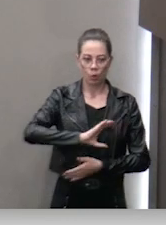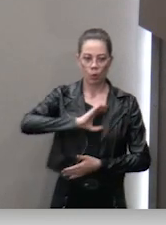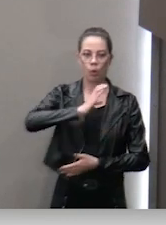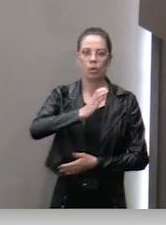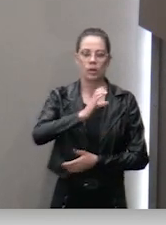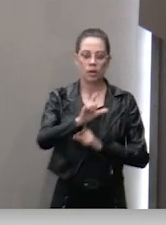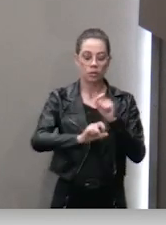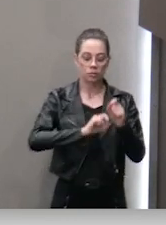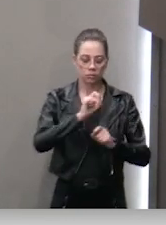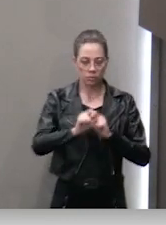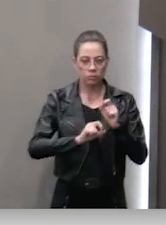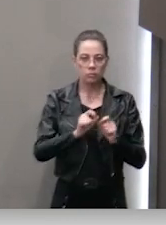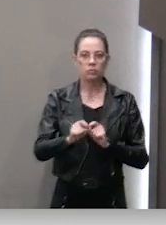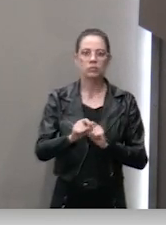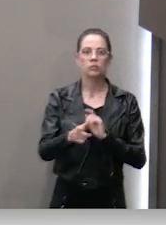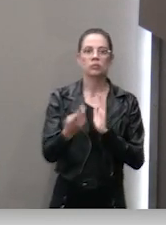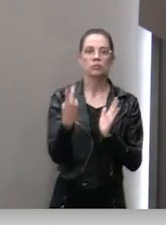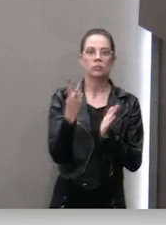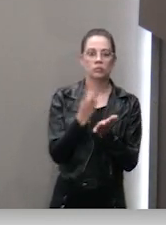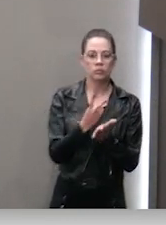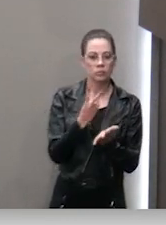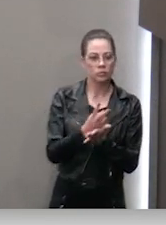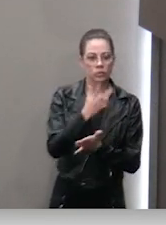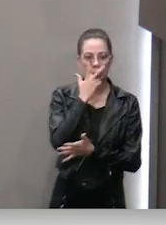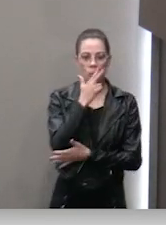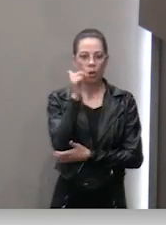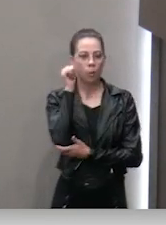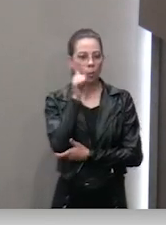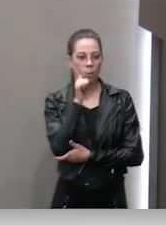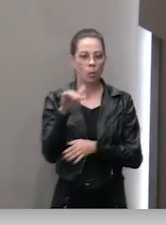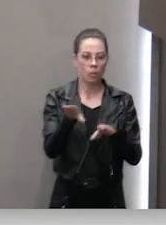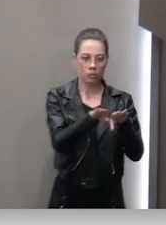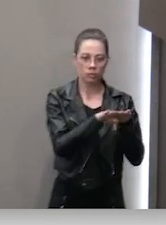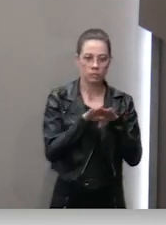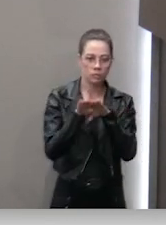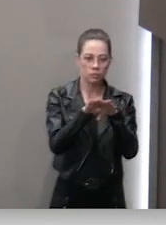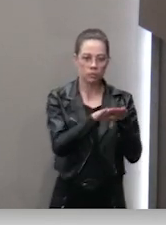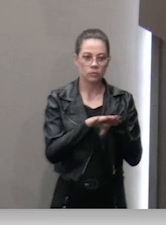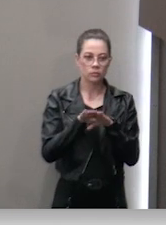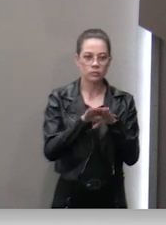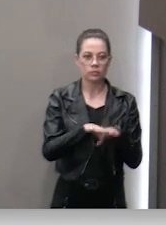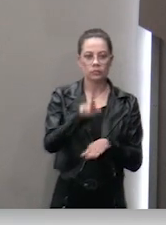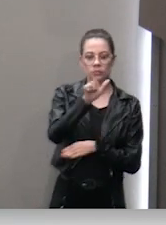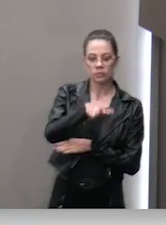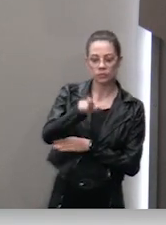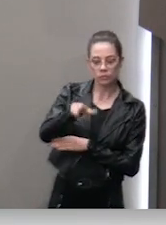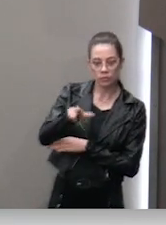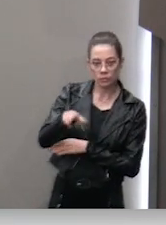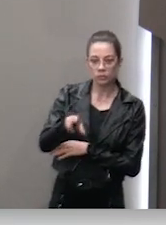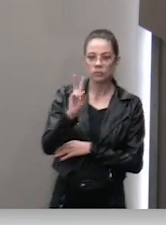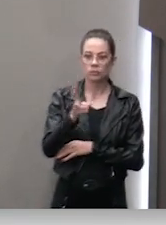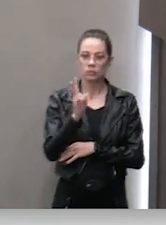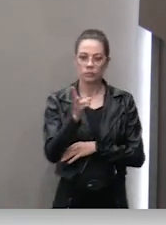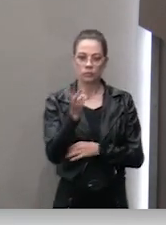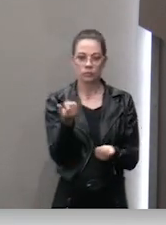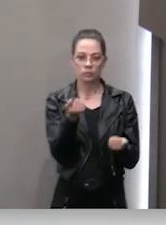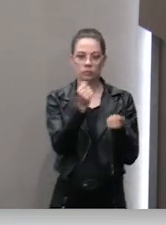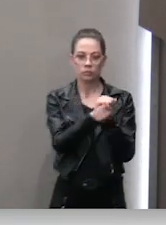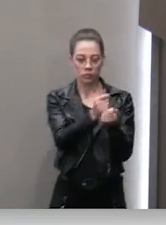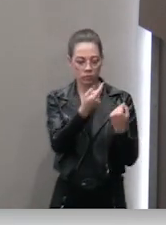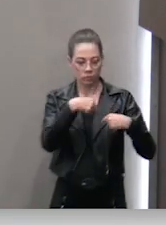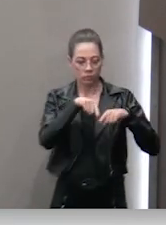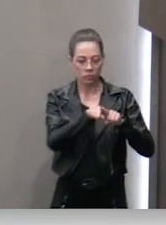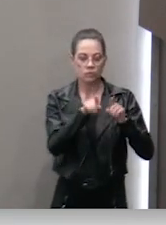Corajosa, firme, como toda mulher. Uma pessoa que colocou o Simpasso junto com